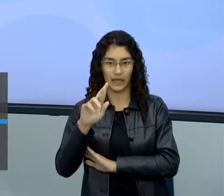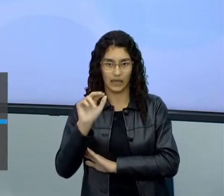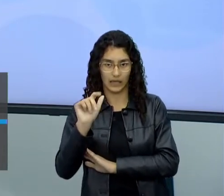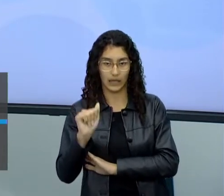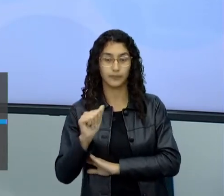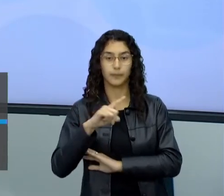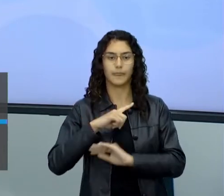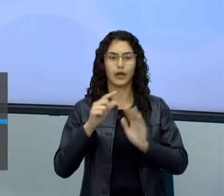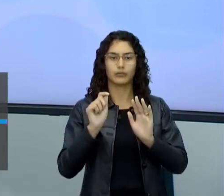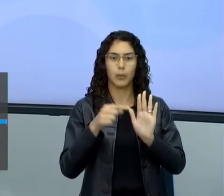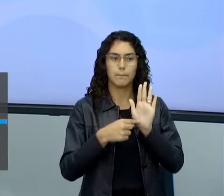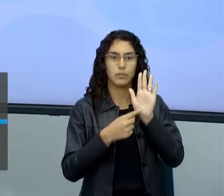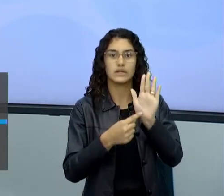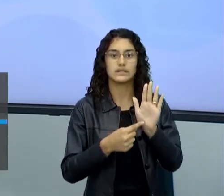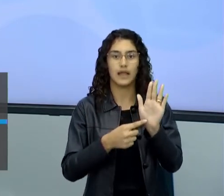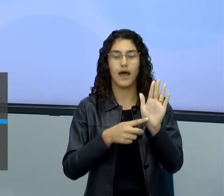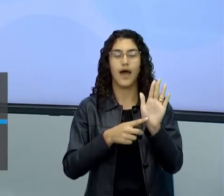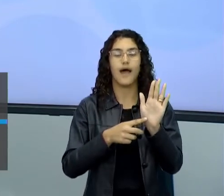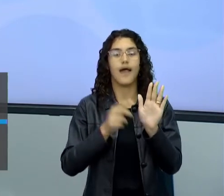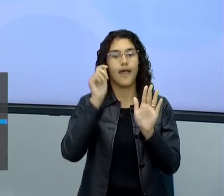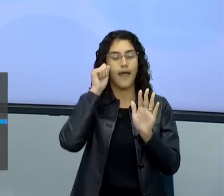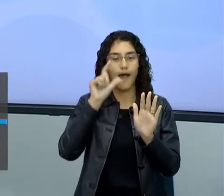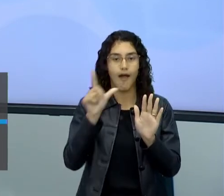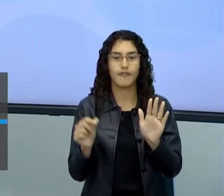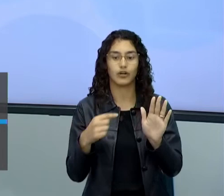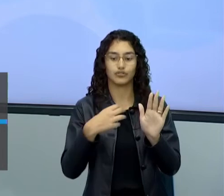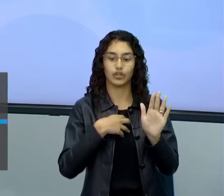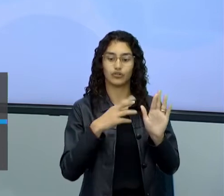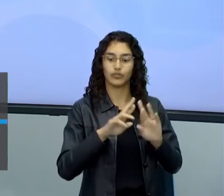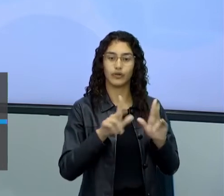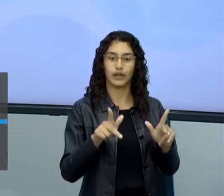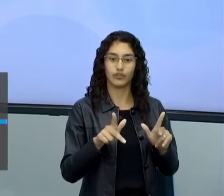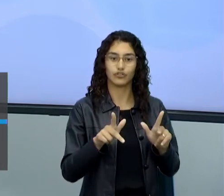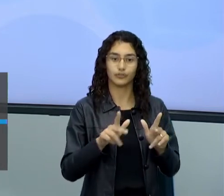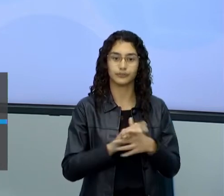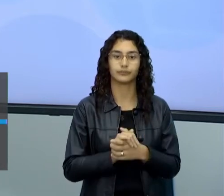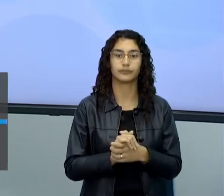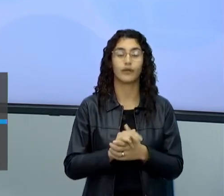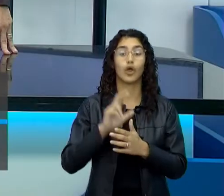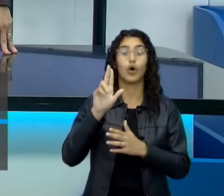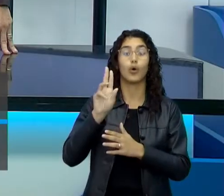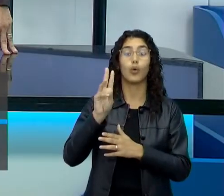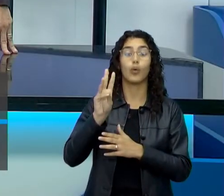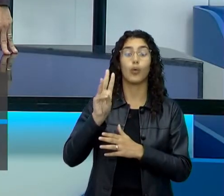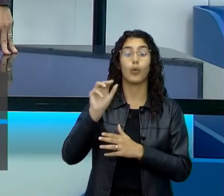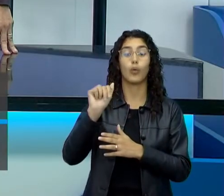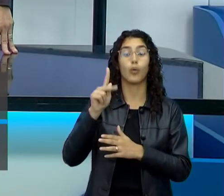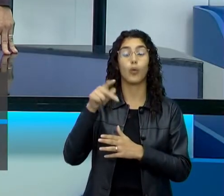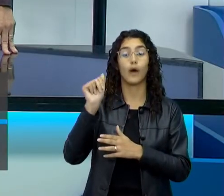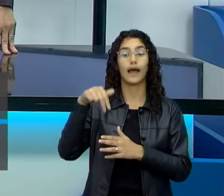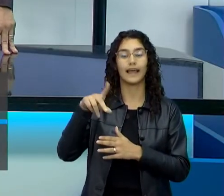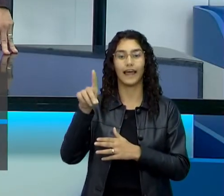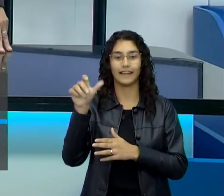mostrar a África por outro olhar, né? A cidade. Wakanda, né? Wakanda? É o Wakanda.